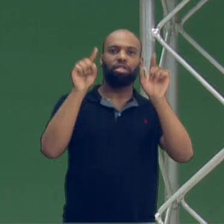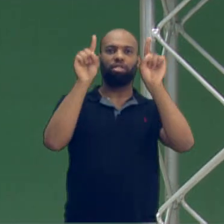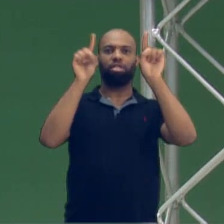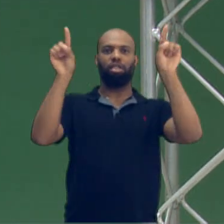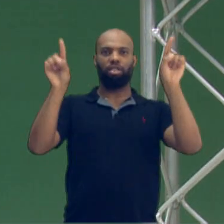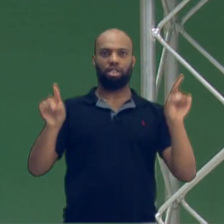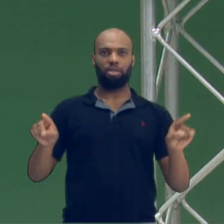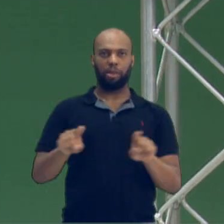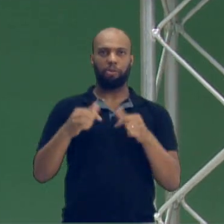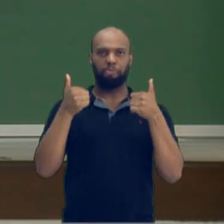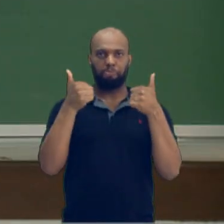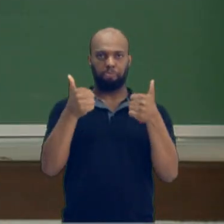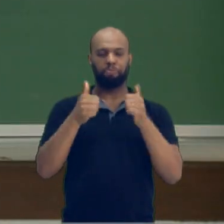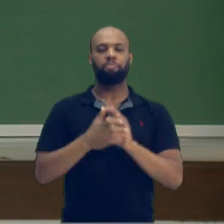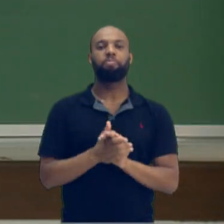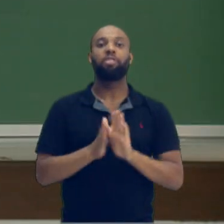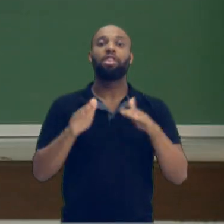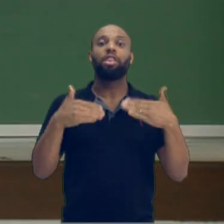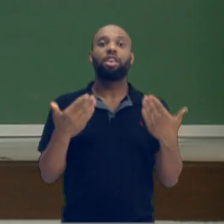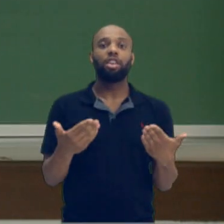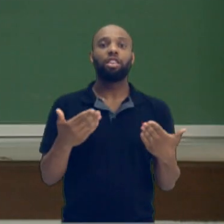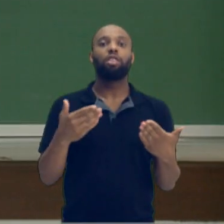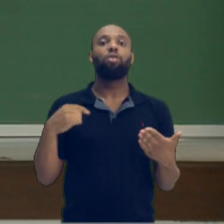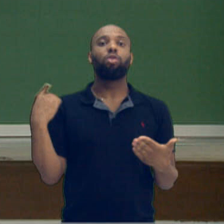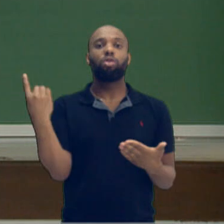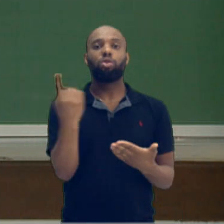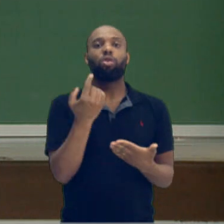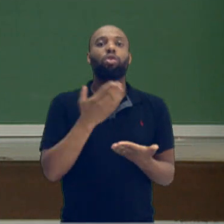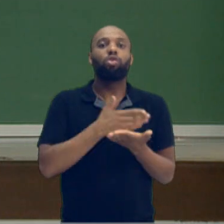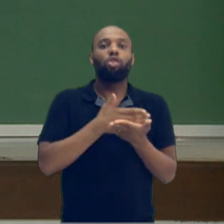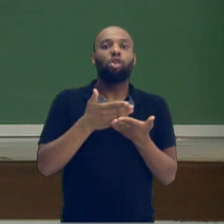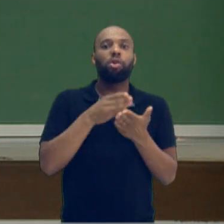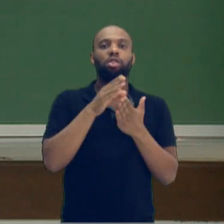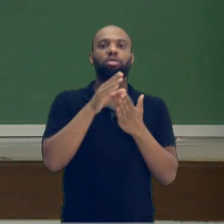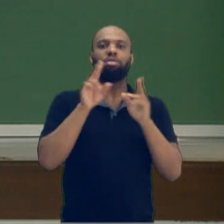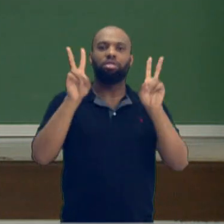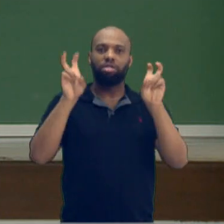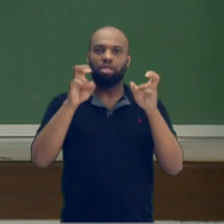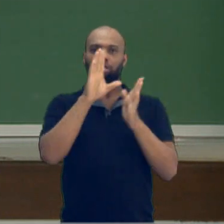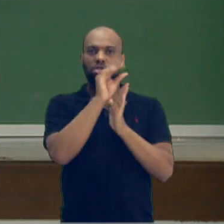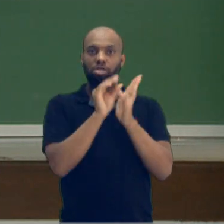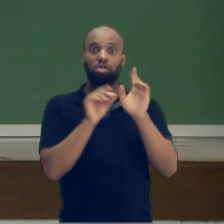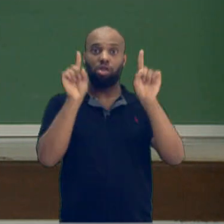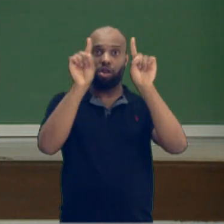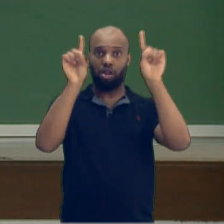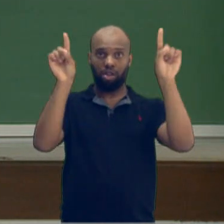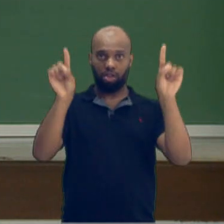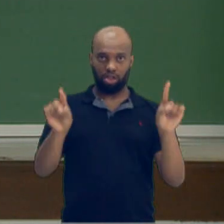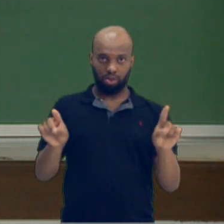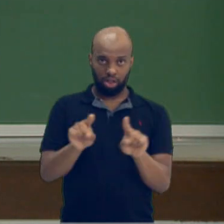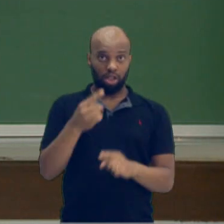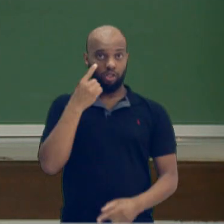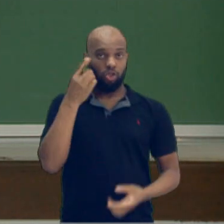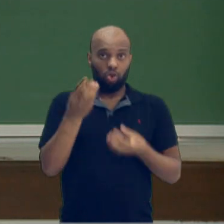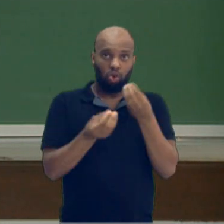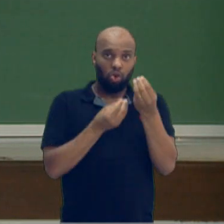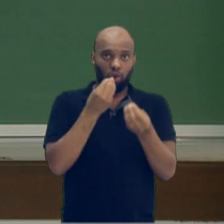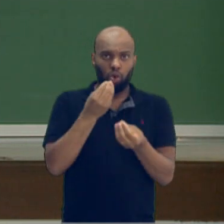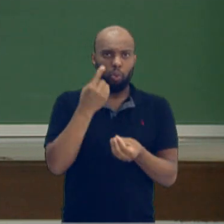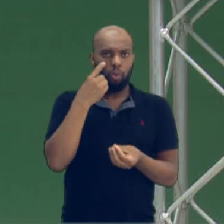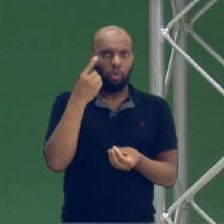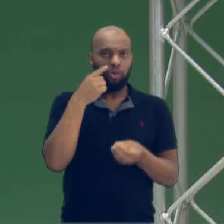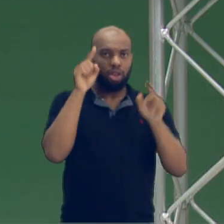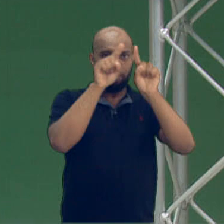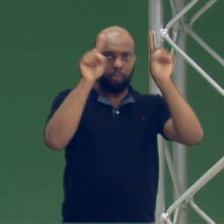matriz. Muito bem. Gente, nós iniciamos então o assunto sobre matriz, tá? A gente viu como montar uma matriz através